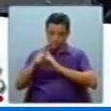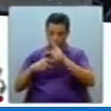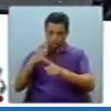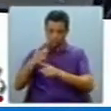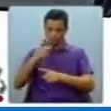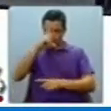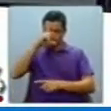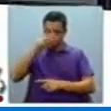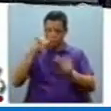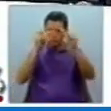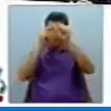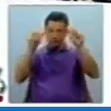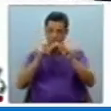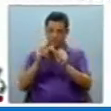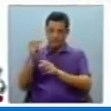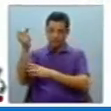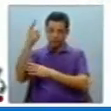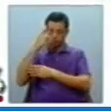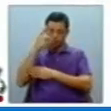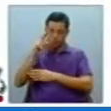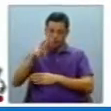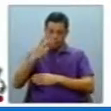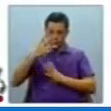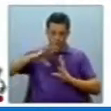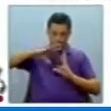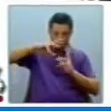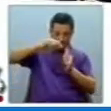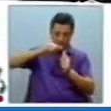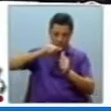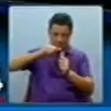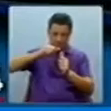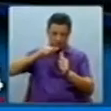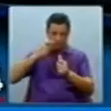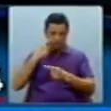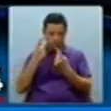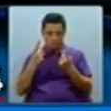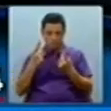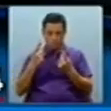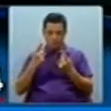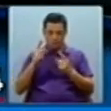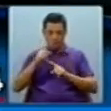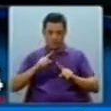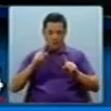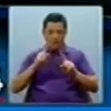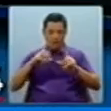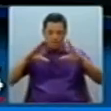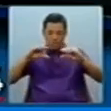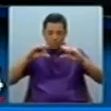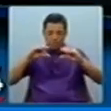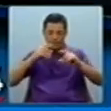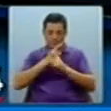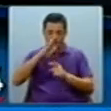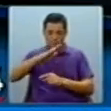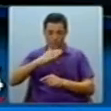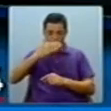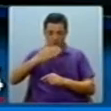longe do Sistema Solar. Olha, eu vou-te apresentar 2 exoplanetas que é uma expressão que eu gosto muito de utilizar, fofinhos. E fofinhos porquê? Vamos começar pelo primeiro, que está a